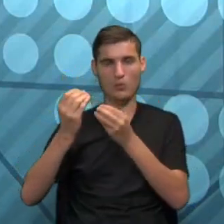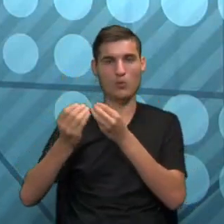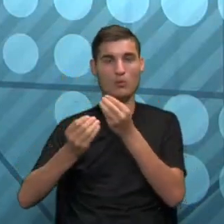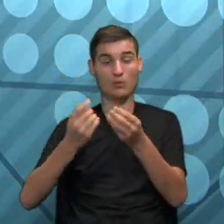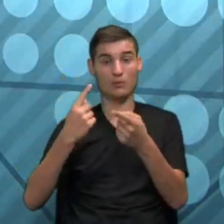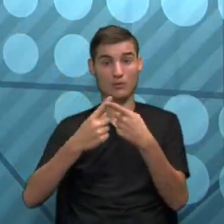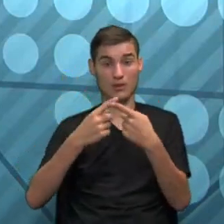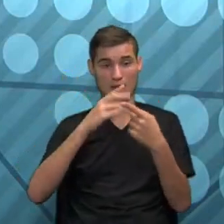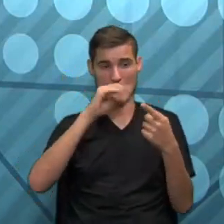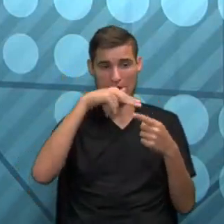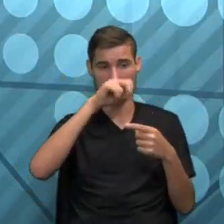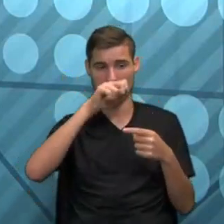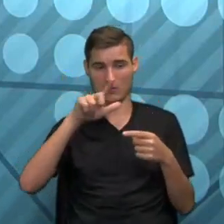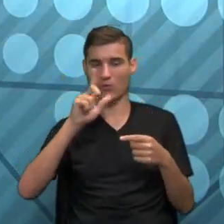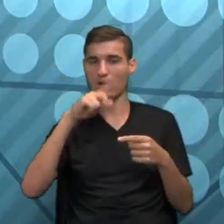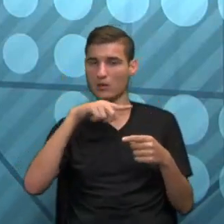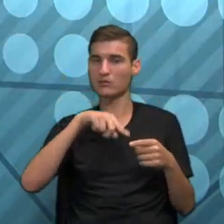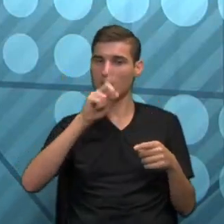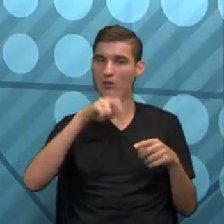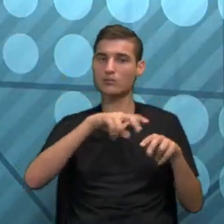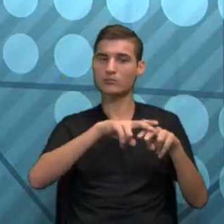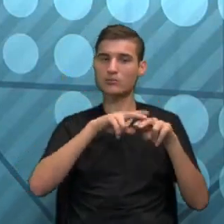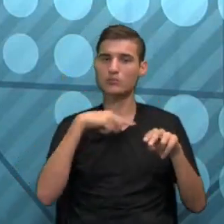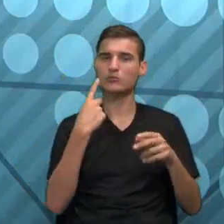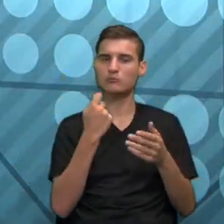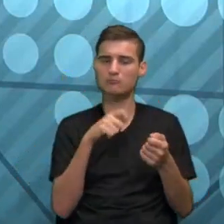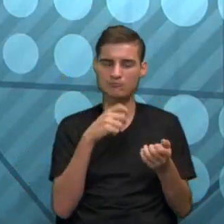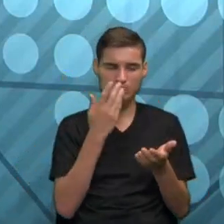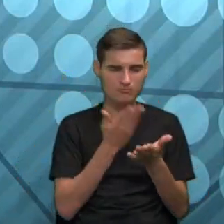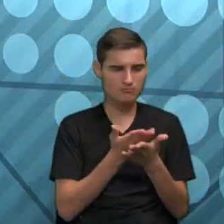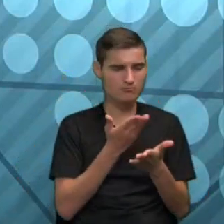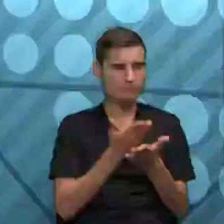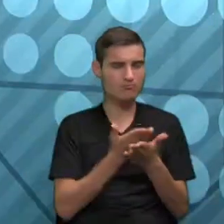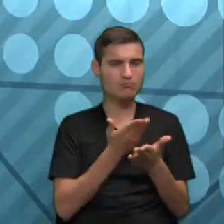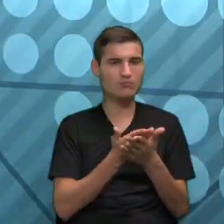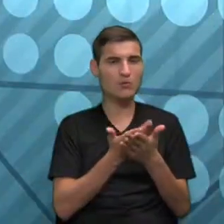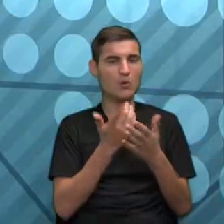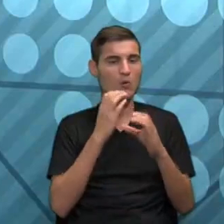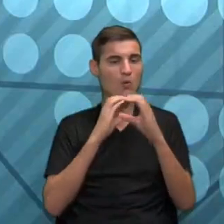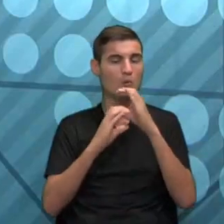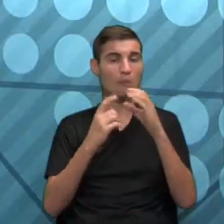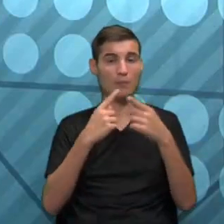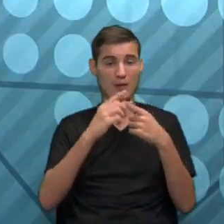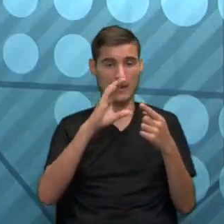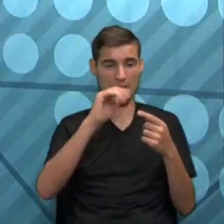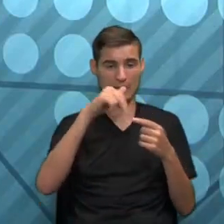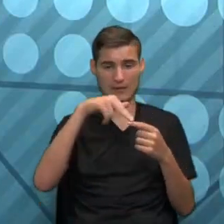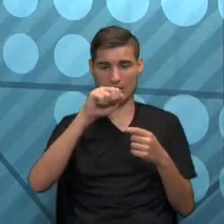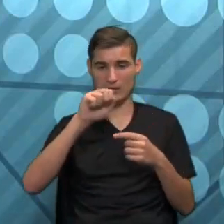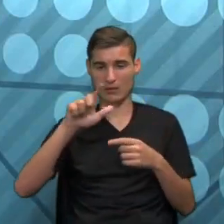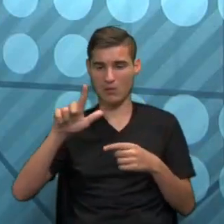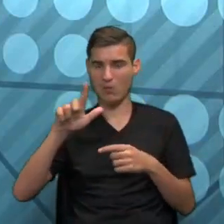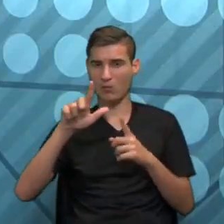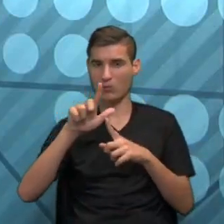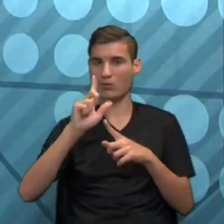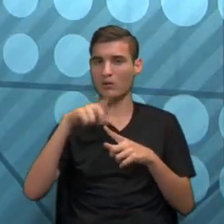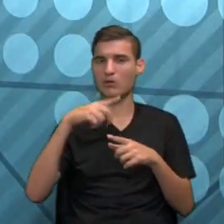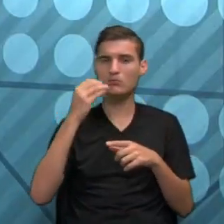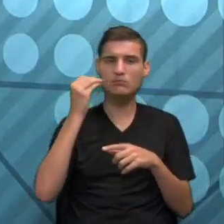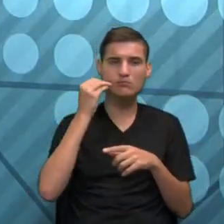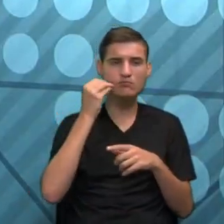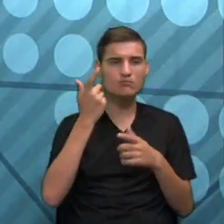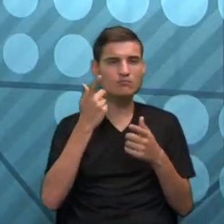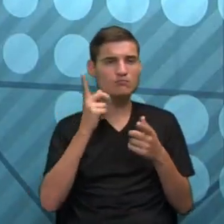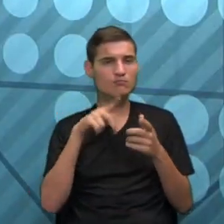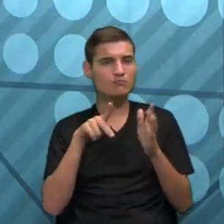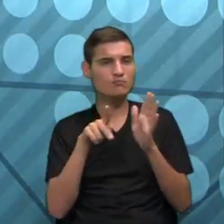canal? Porque é graças ao canal que a gente tem que estudar tanto a telecomunicação. Porque o canal, ele basicamente tenta impedir de alguma